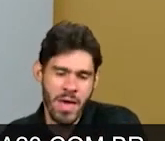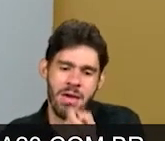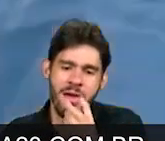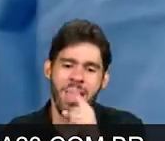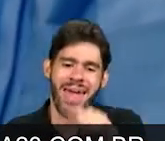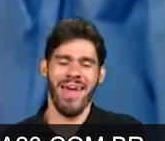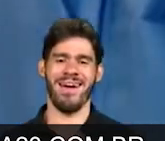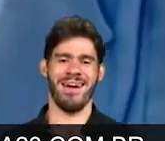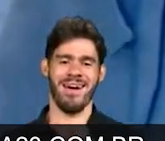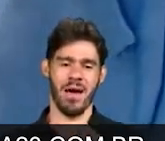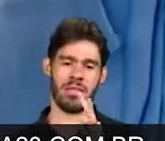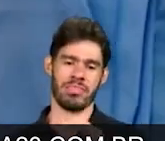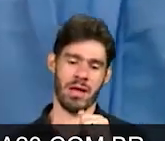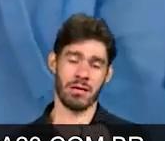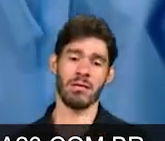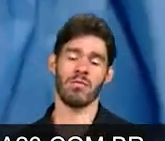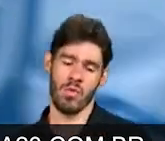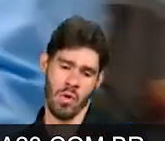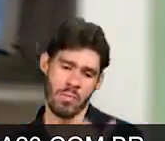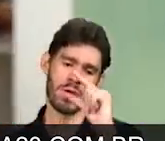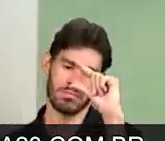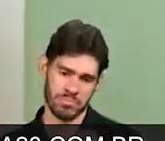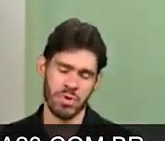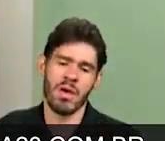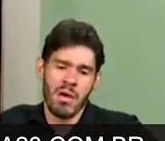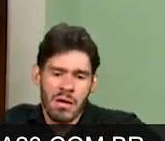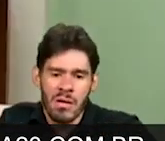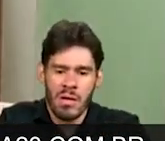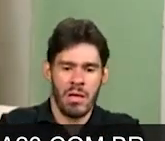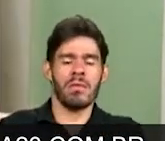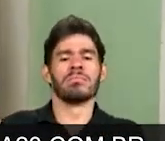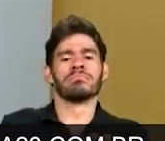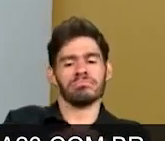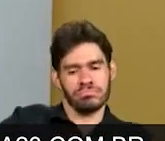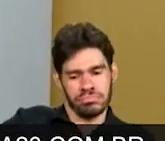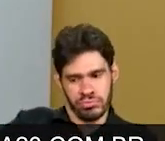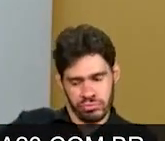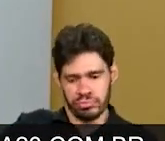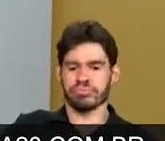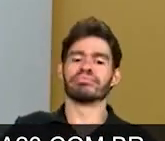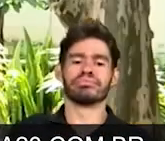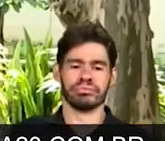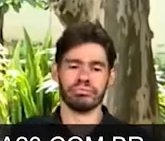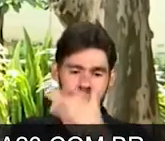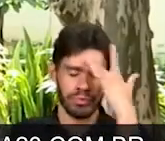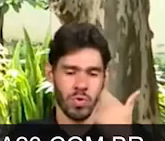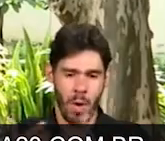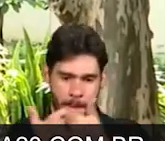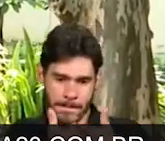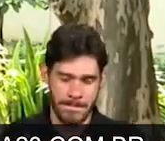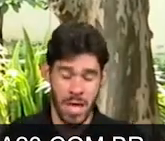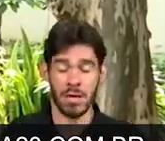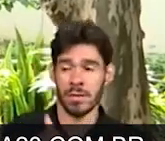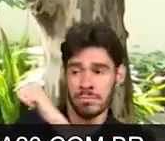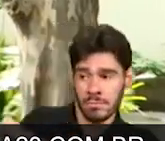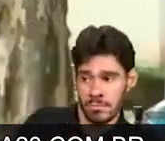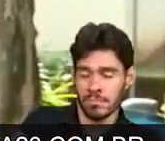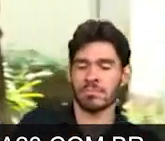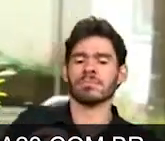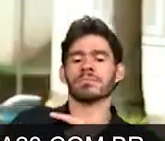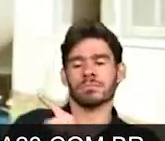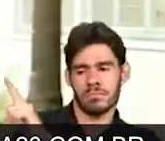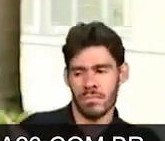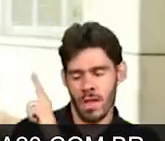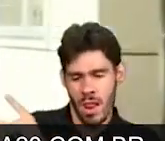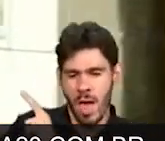de ataque e começa a reduzir as chances dele transmitir a doença para as pessoas próximas. No Rio de Janeiro, o laboratório